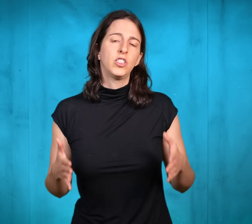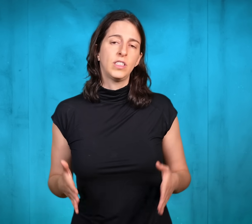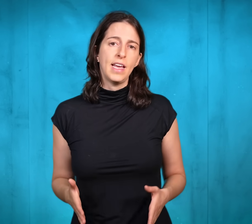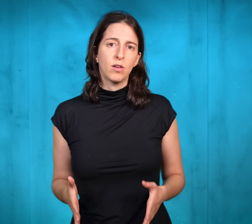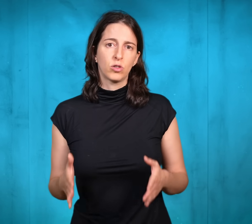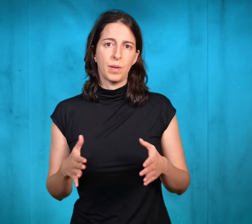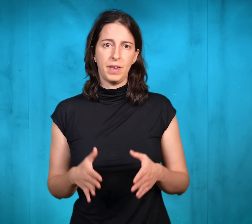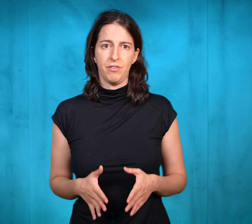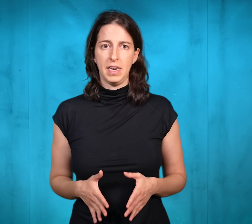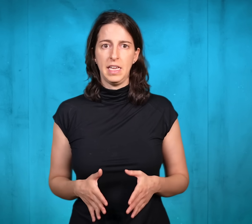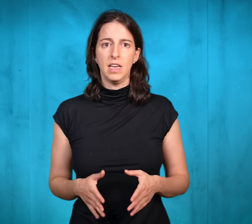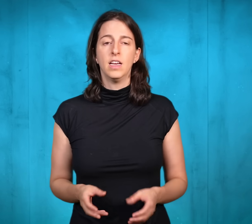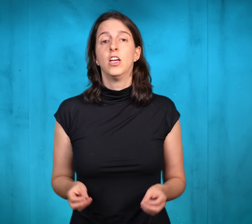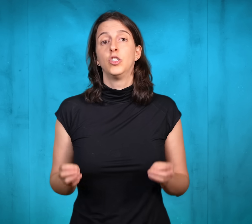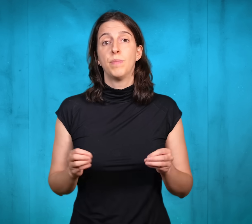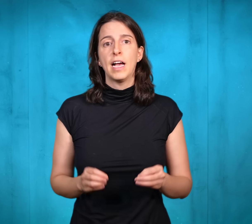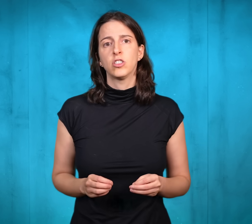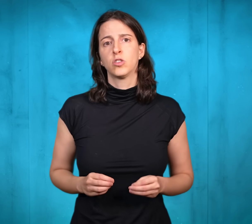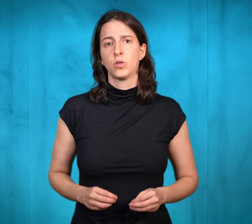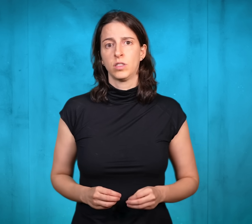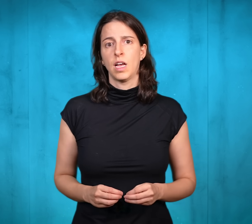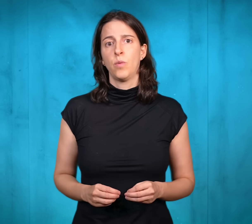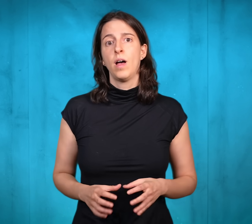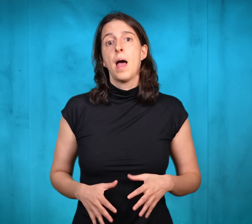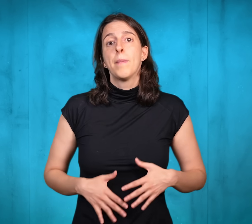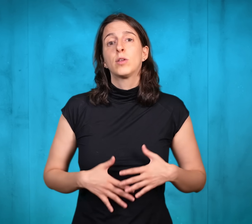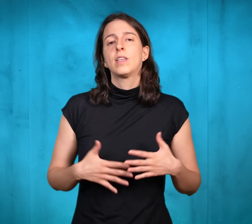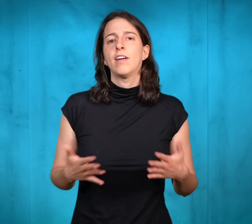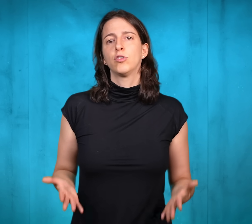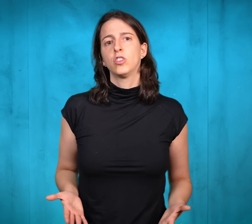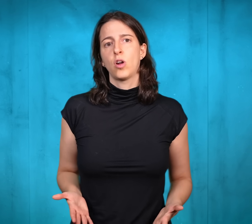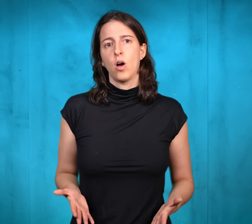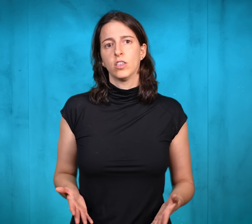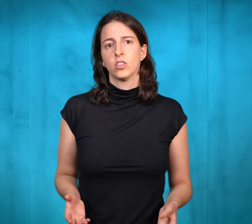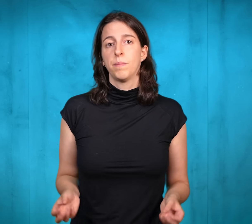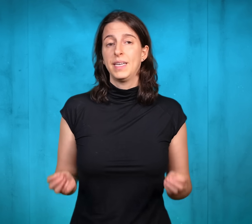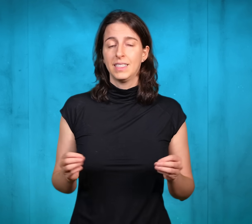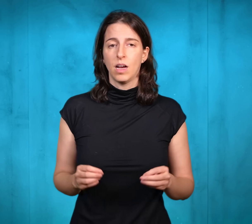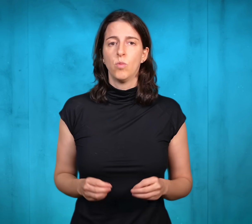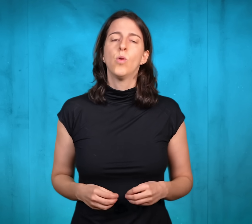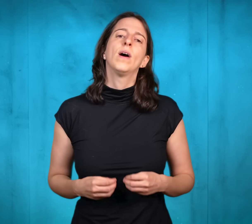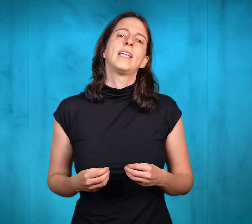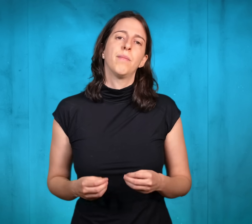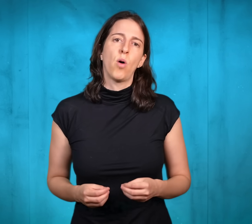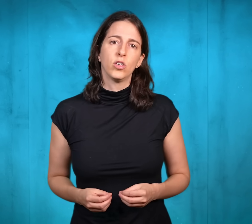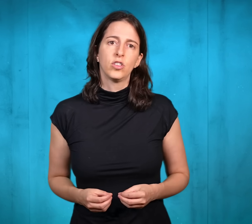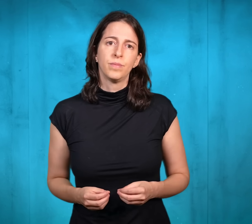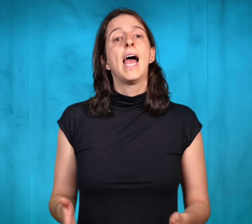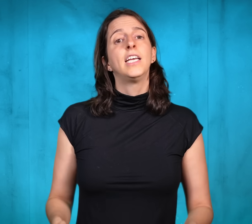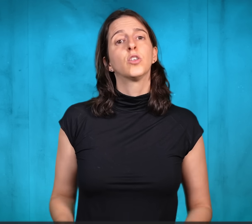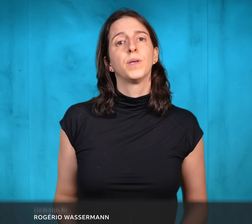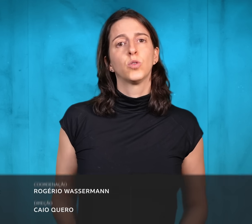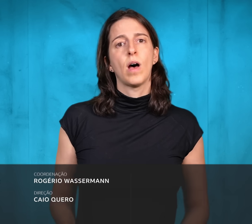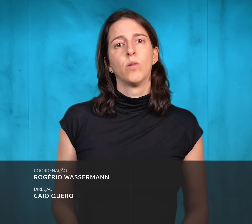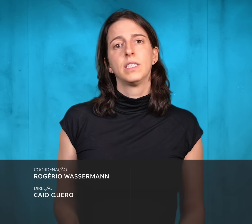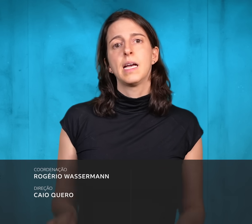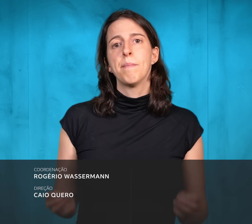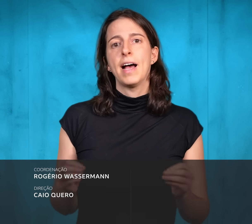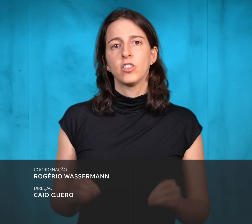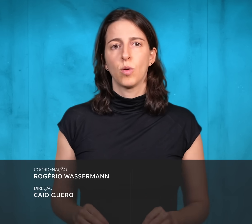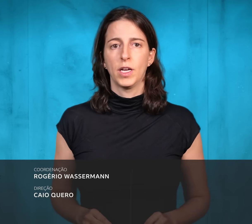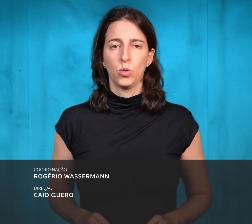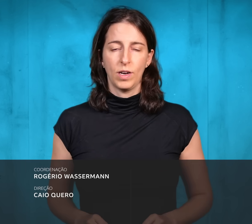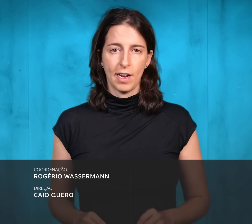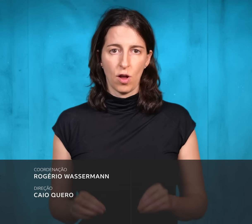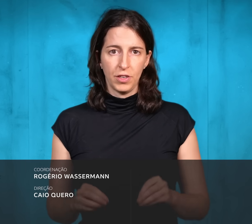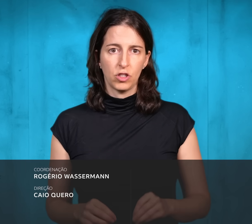de jovens negros da periferia, de baixa instrução, para o tráfico de drogas, prisão ou até a morte. É isso, pessoal. Siga